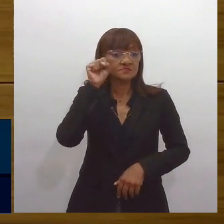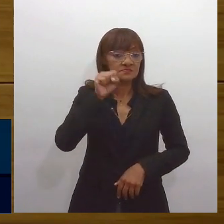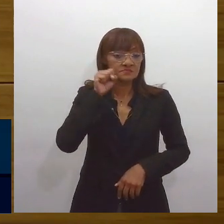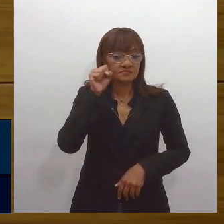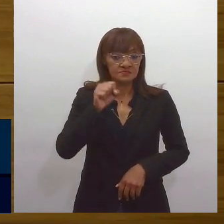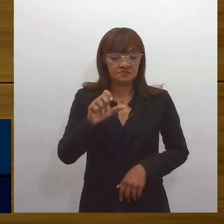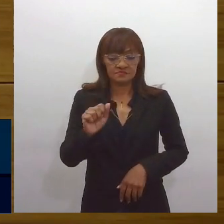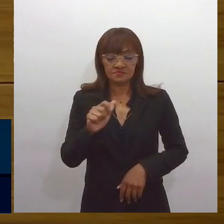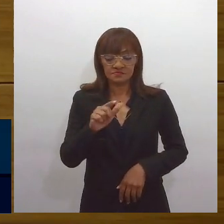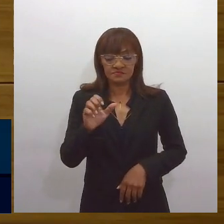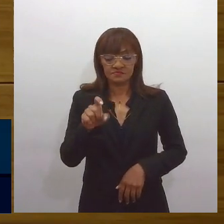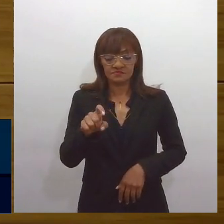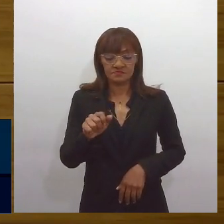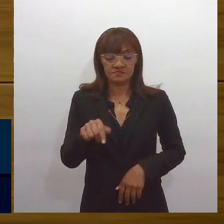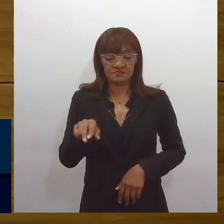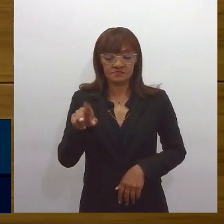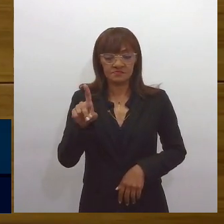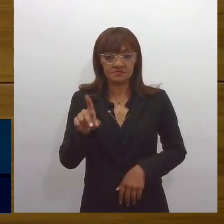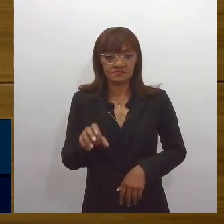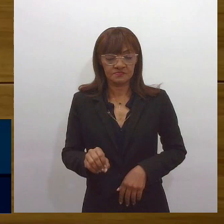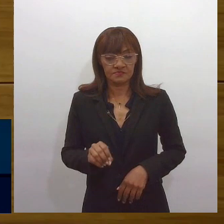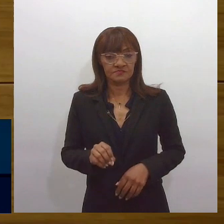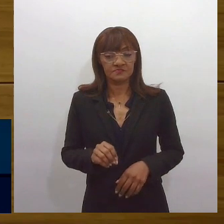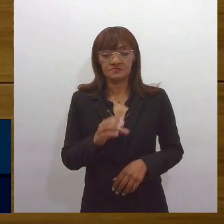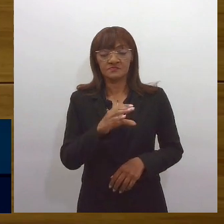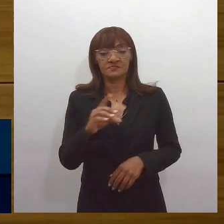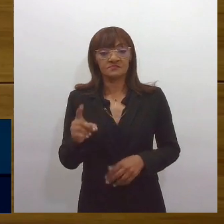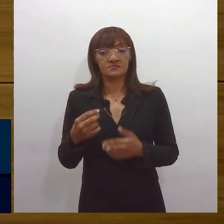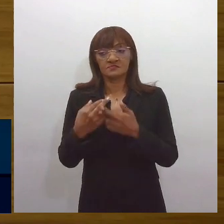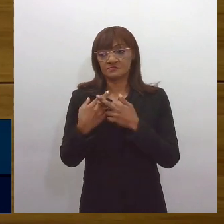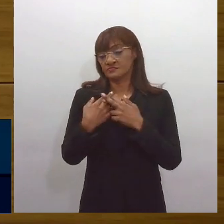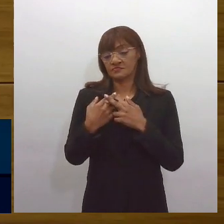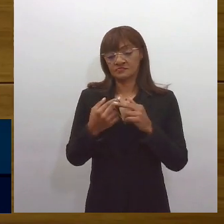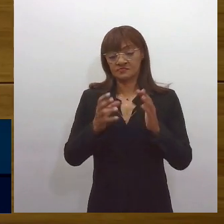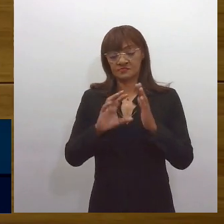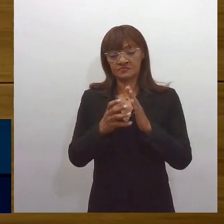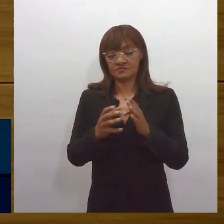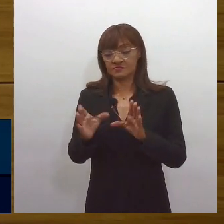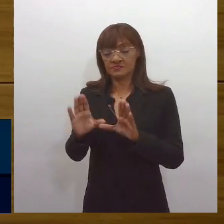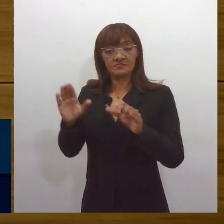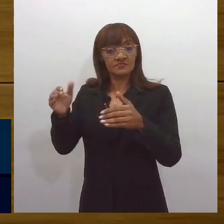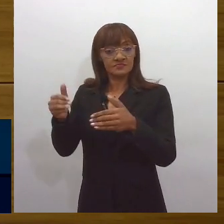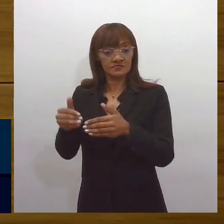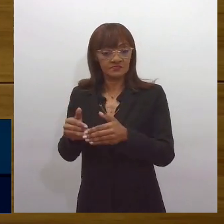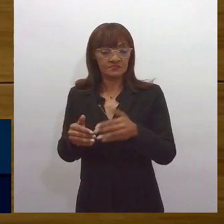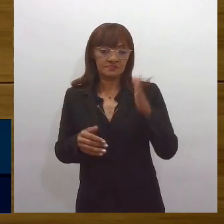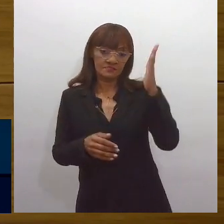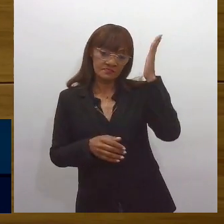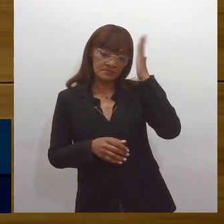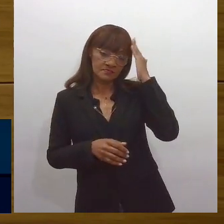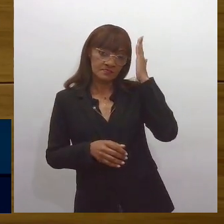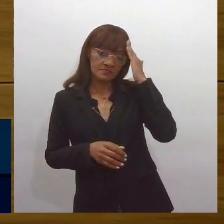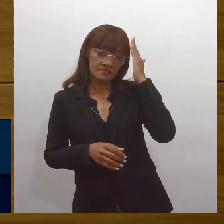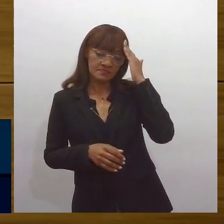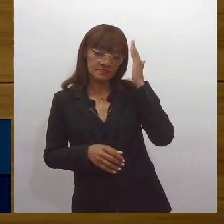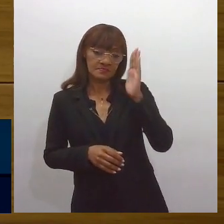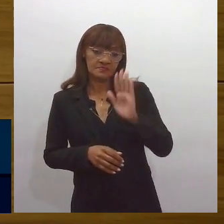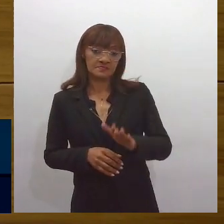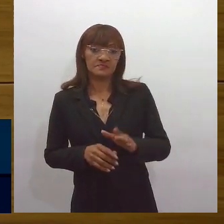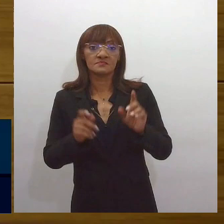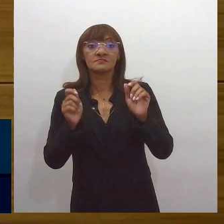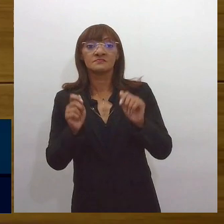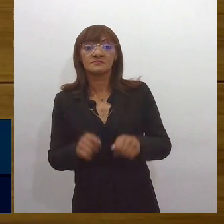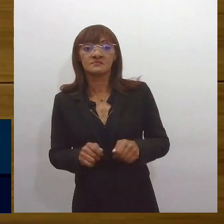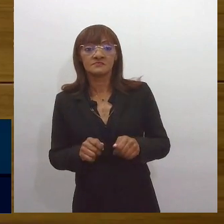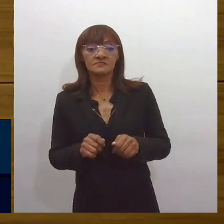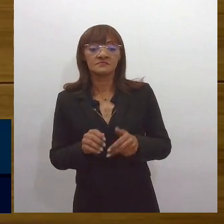para que a bancada possa entender aonde a gente pode colocar recursos né porque a bancada precisa ser